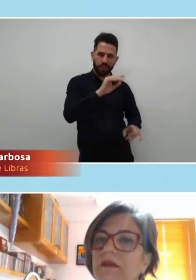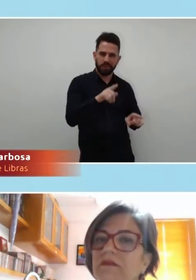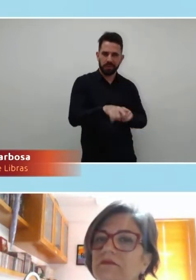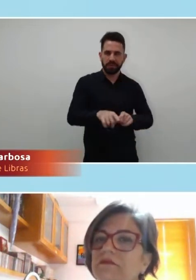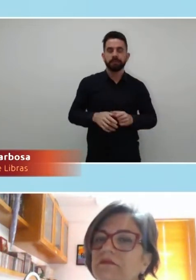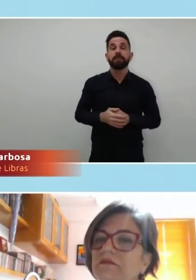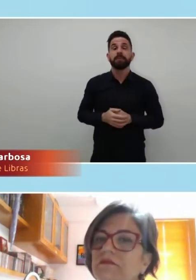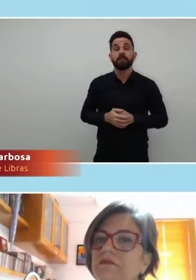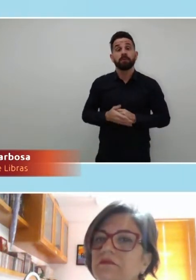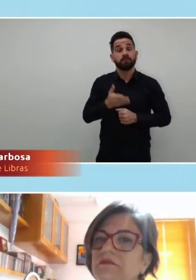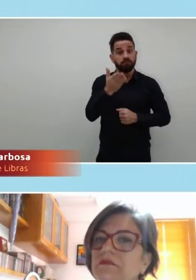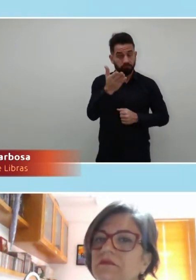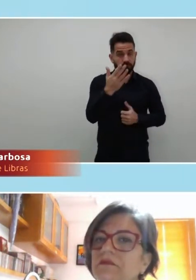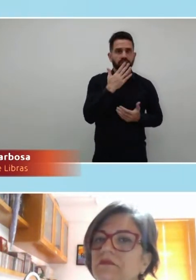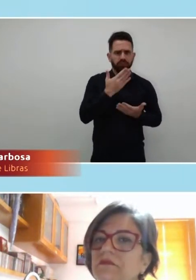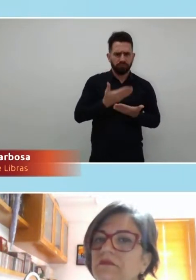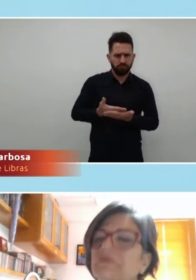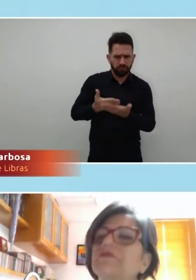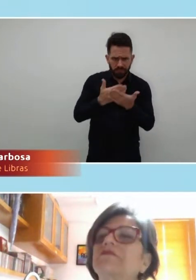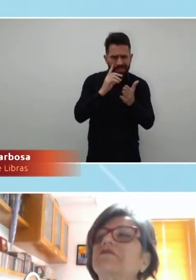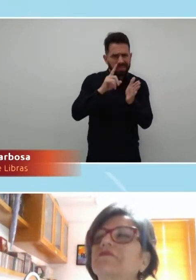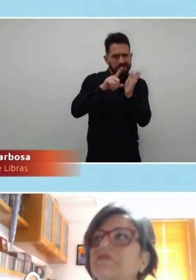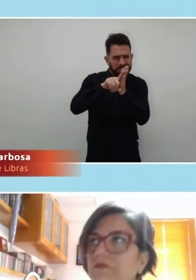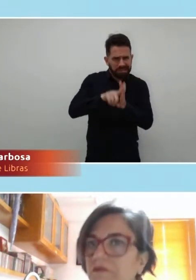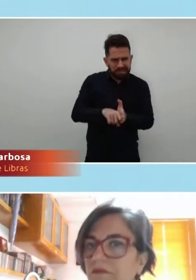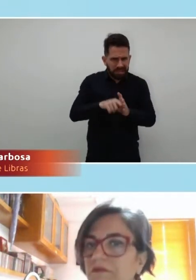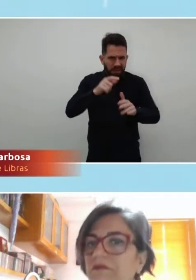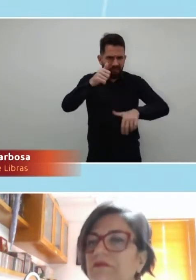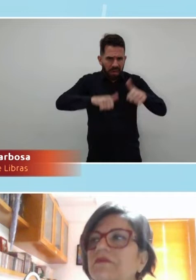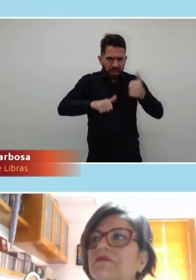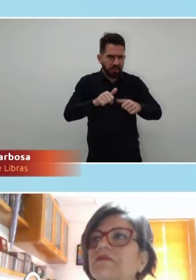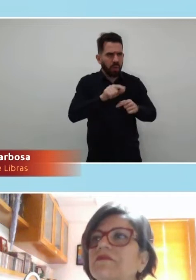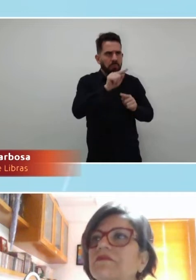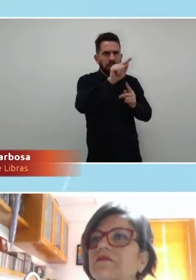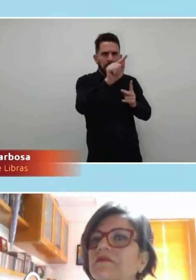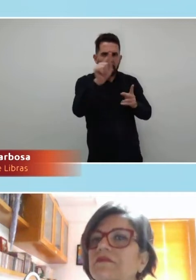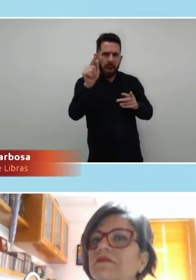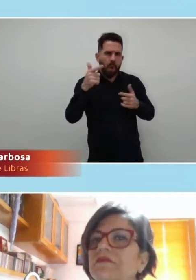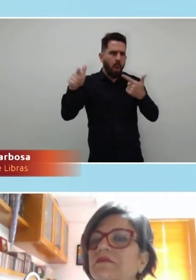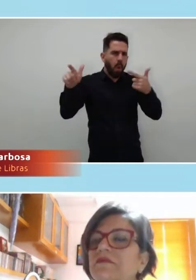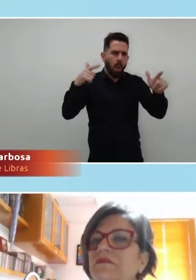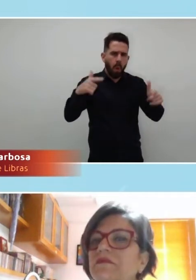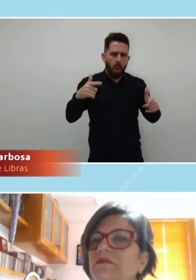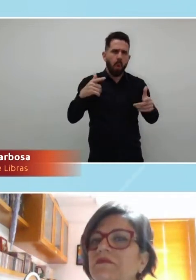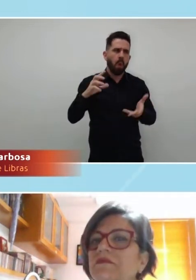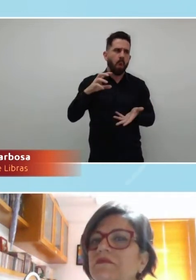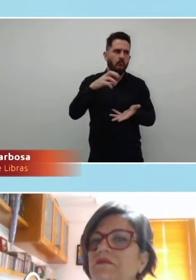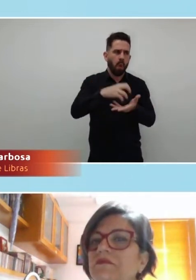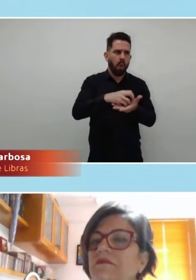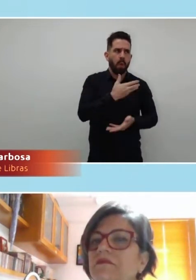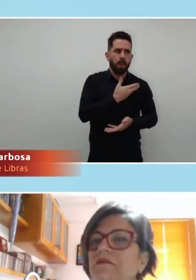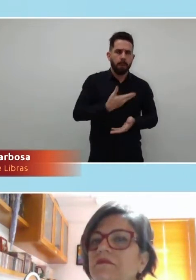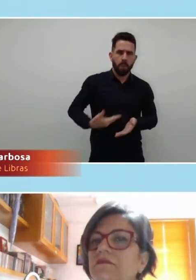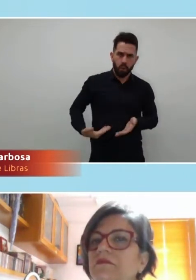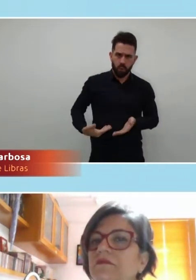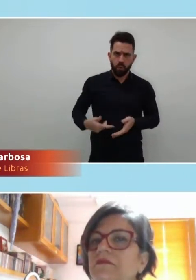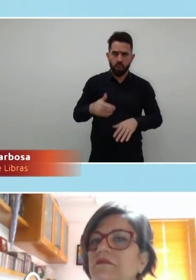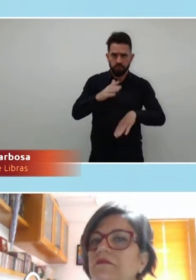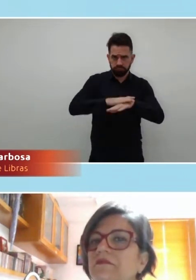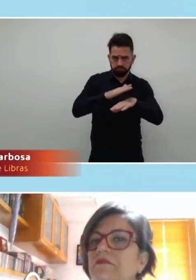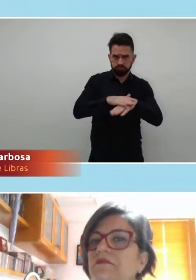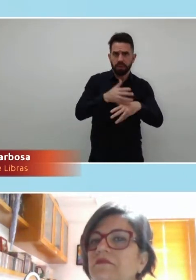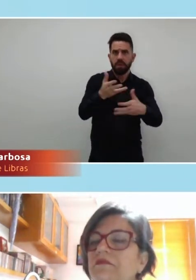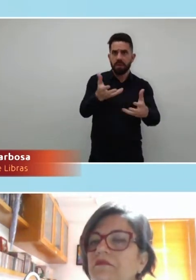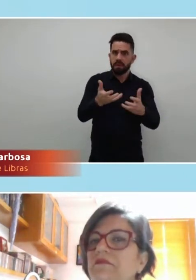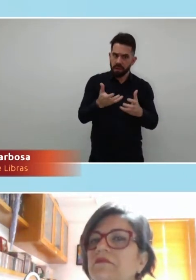já foi feito em outros órgãos públicos? É uma intenção do CAU desenvolver mesmo essa pesquisa sobre